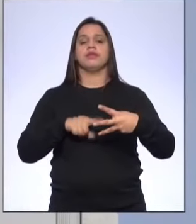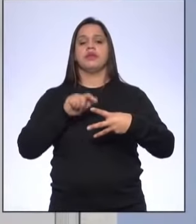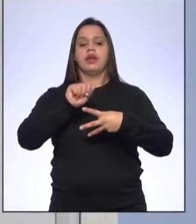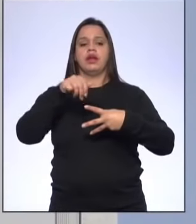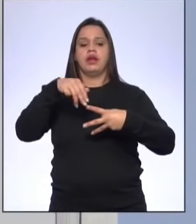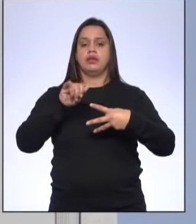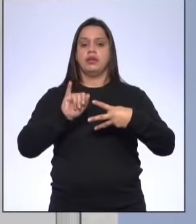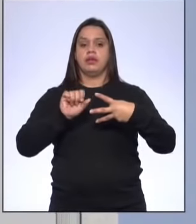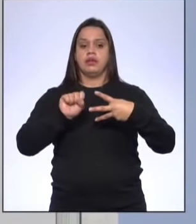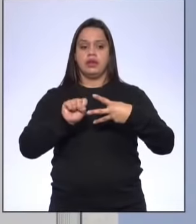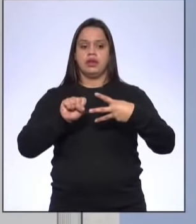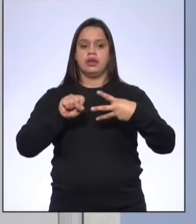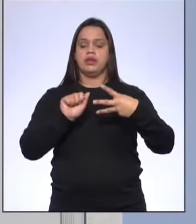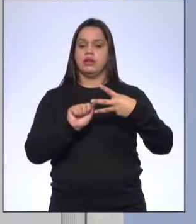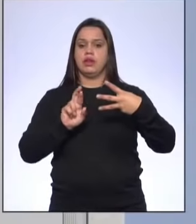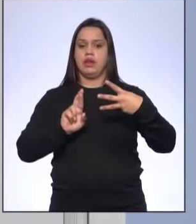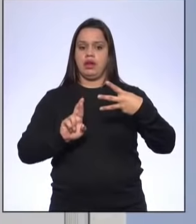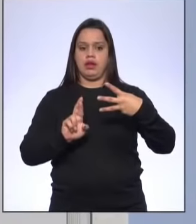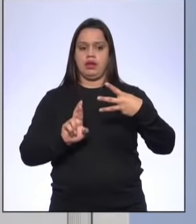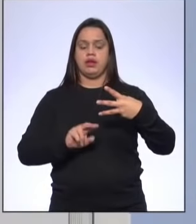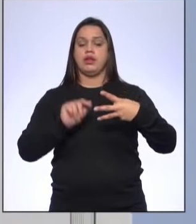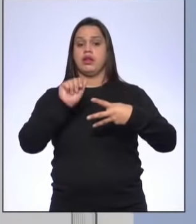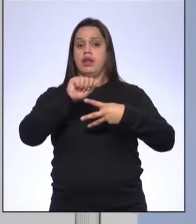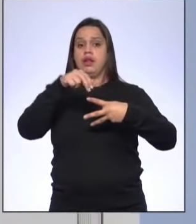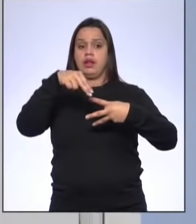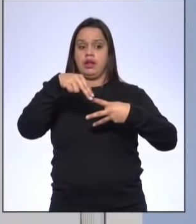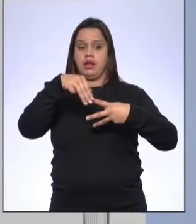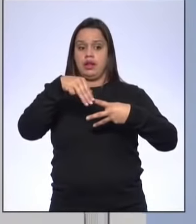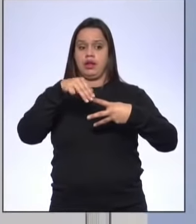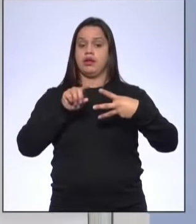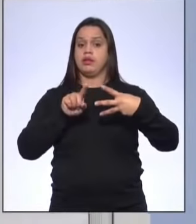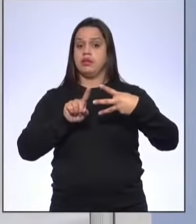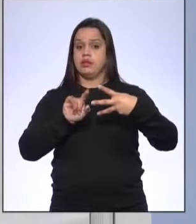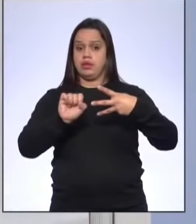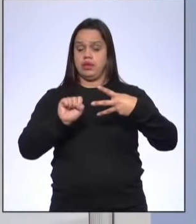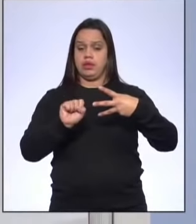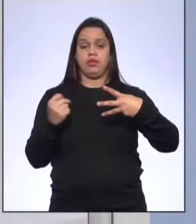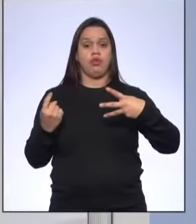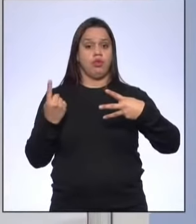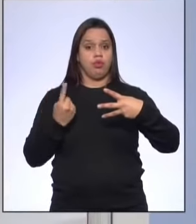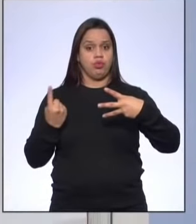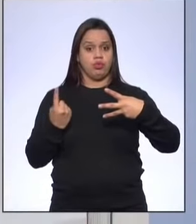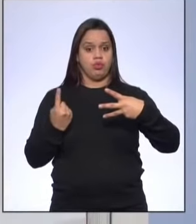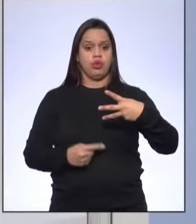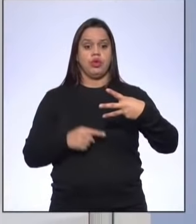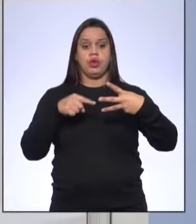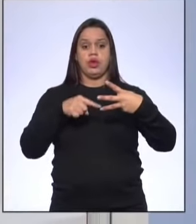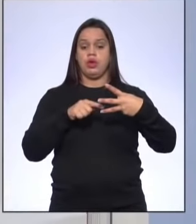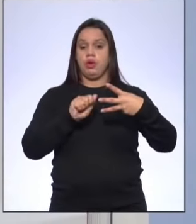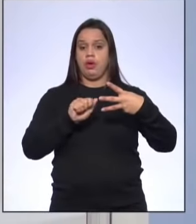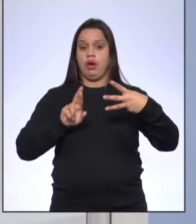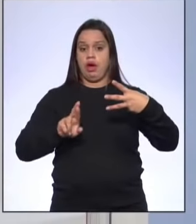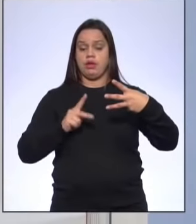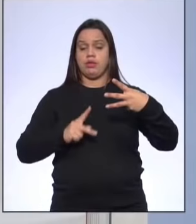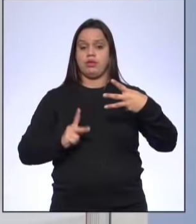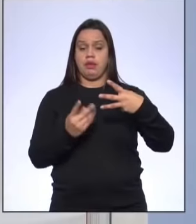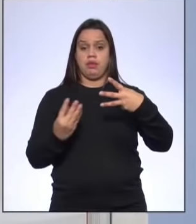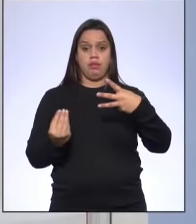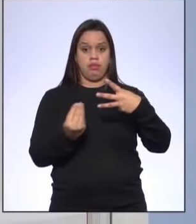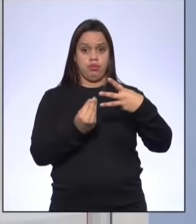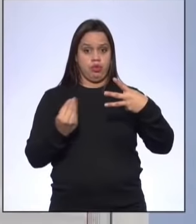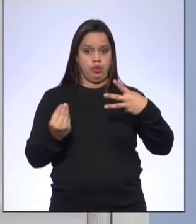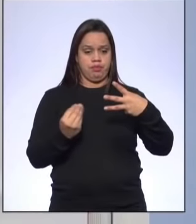luiz e o ar o e1000ix é eu uso no singular e o ar eu uso no plural tá certo